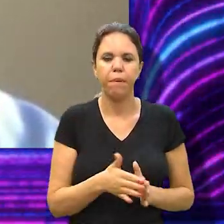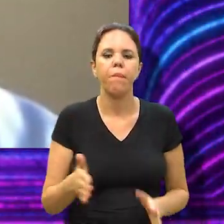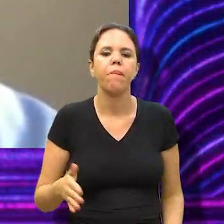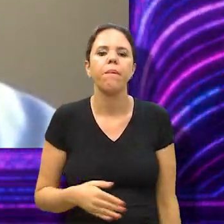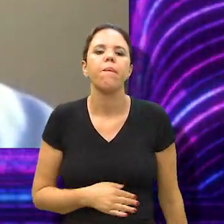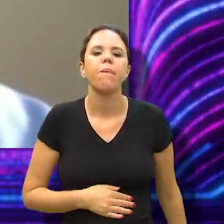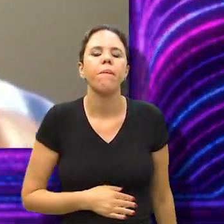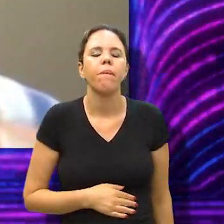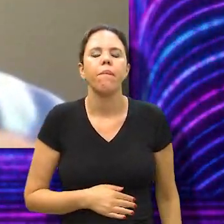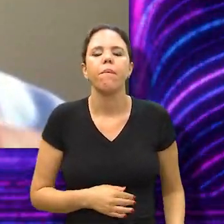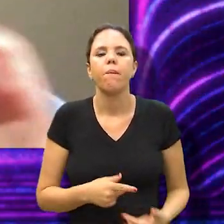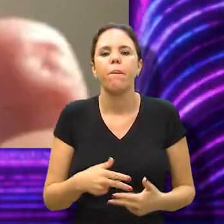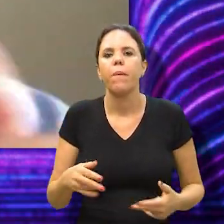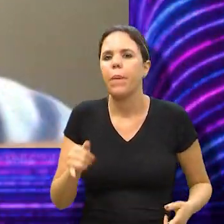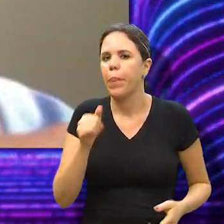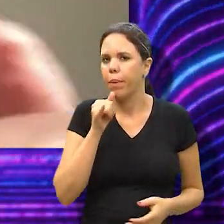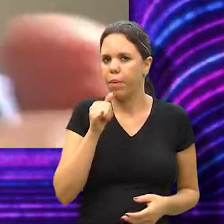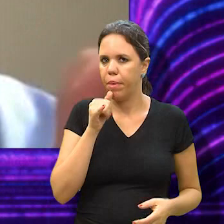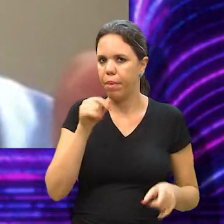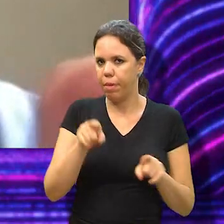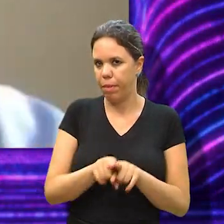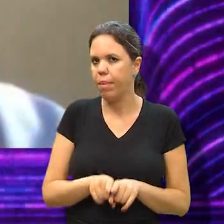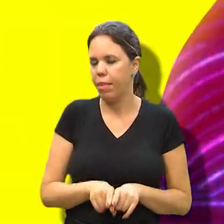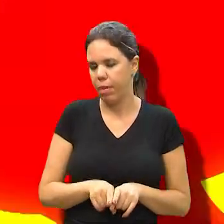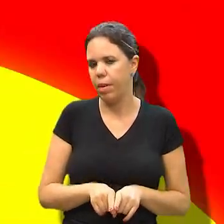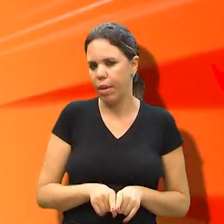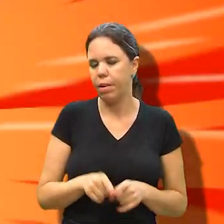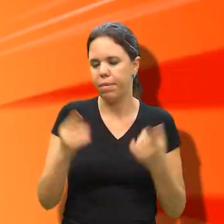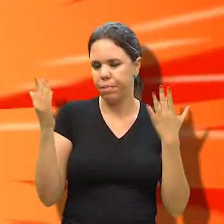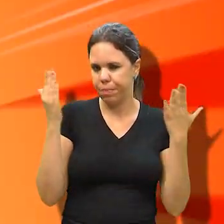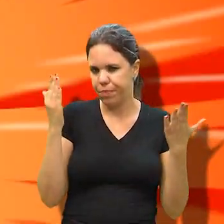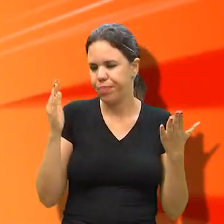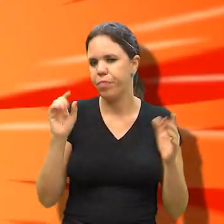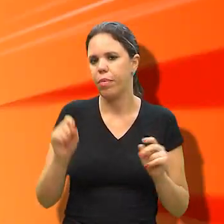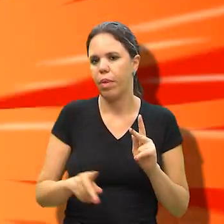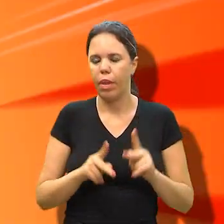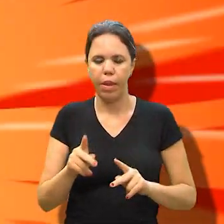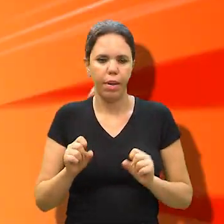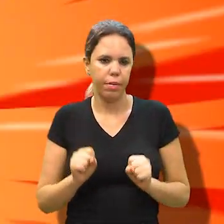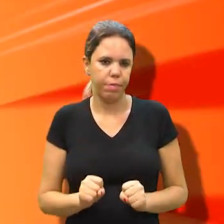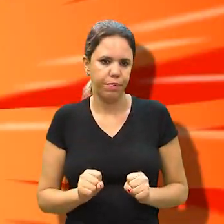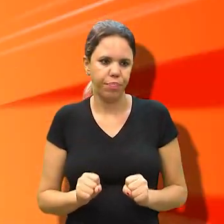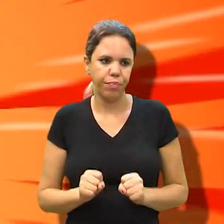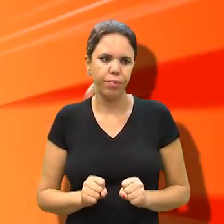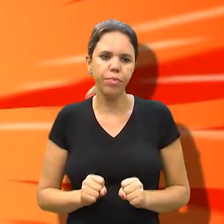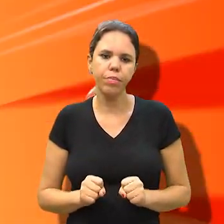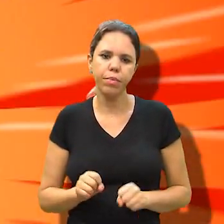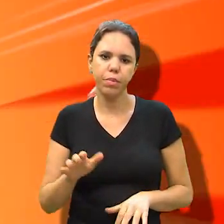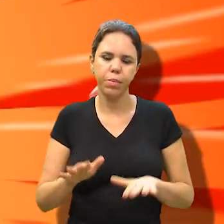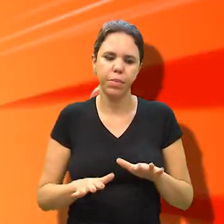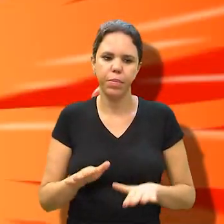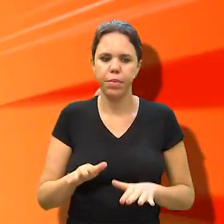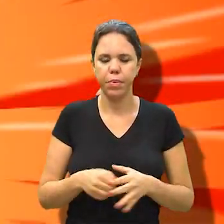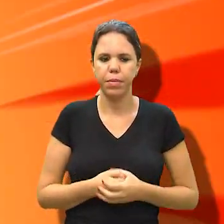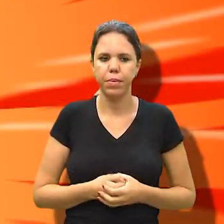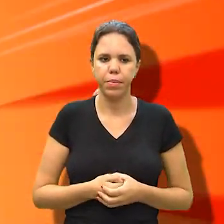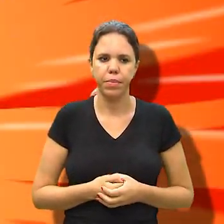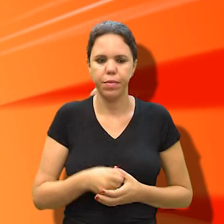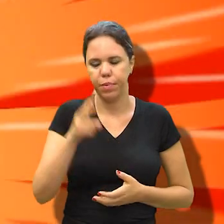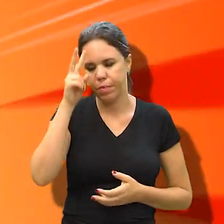que está acontecendo. Muitas coisas, por exemplo, que também é fato psicológico, né, que as pessoas podem encarar assim, às